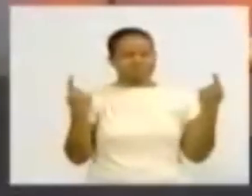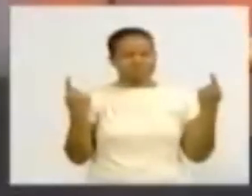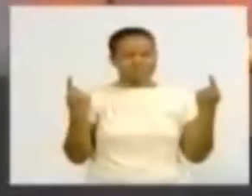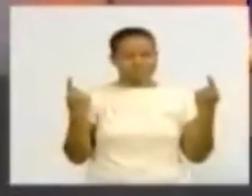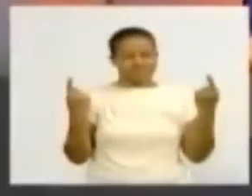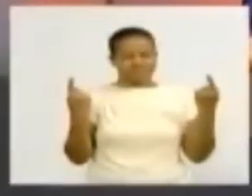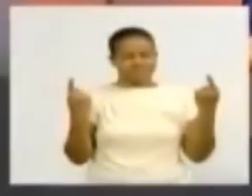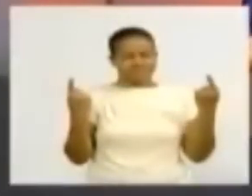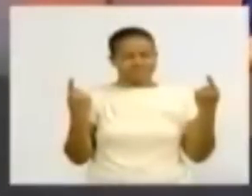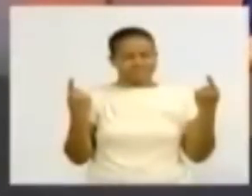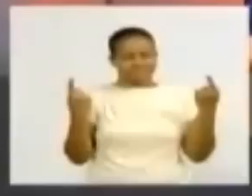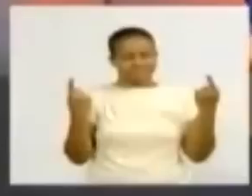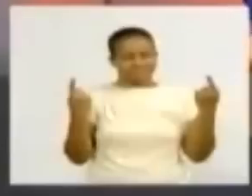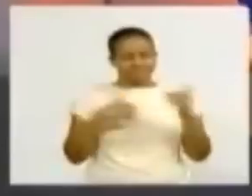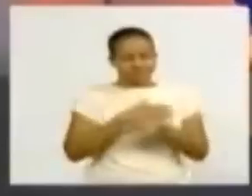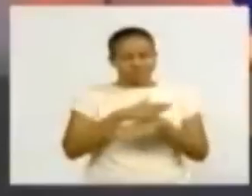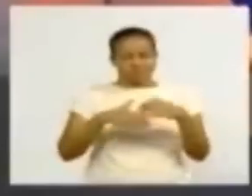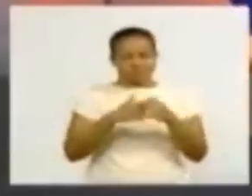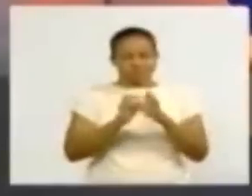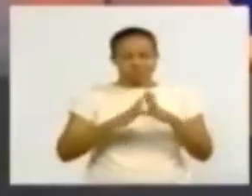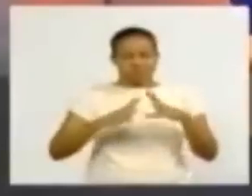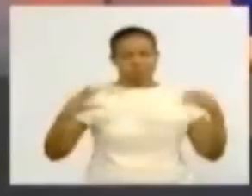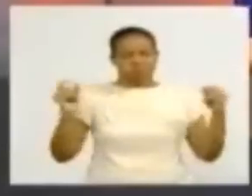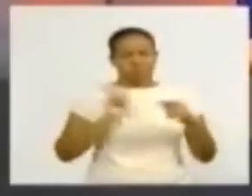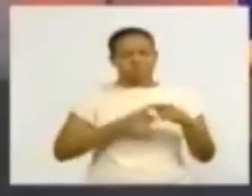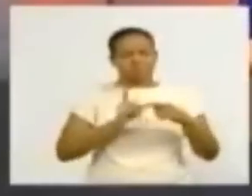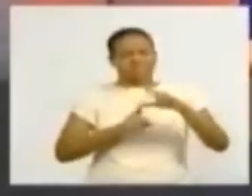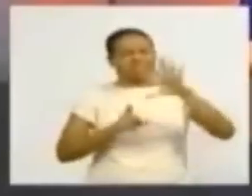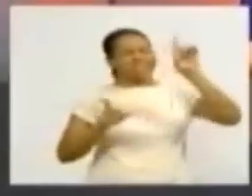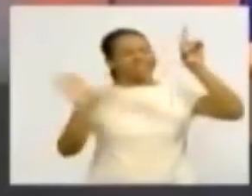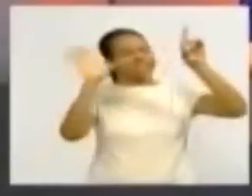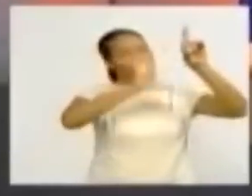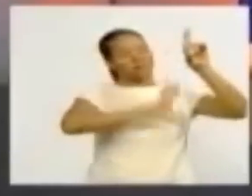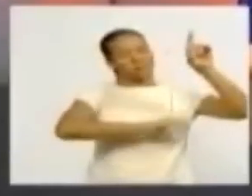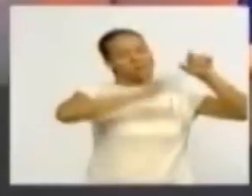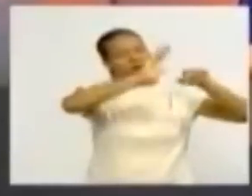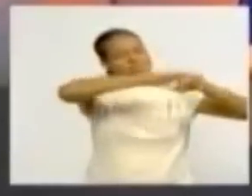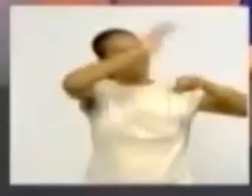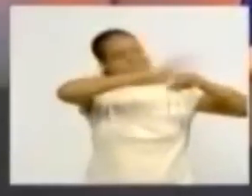assim seriam submersos no abismo de minha misericórdia.